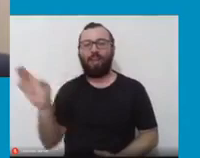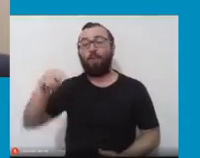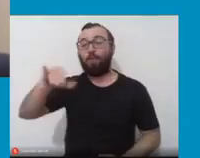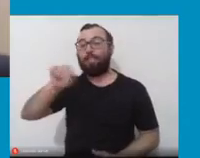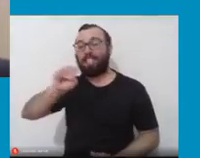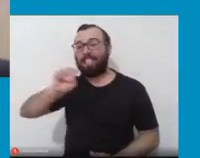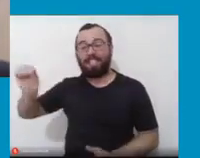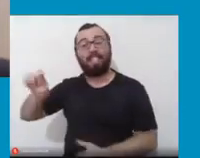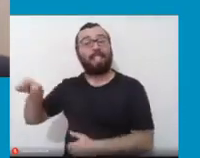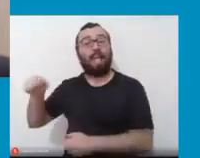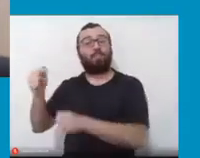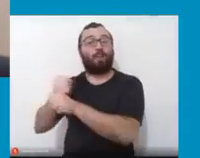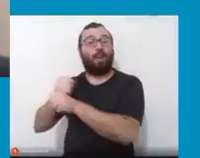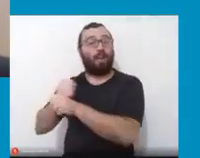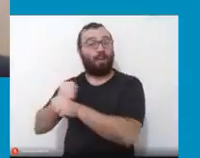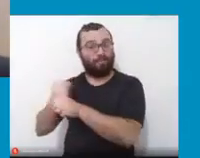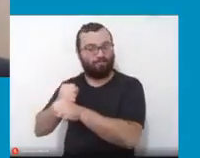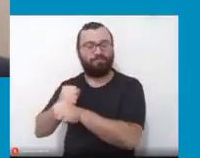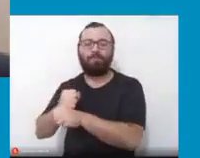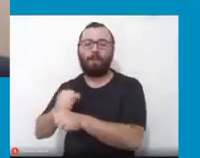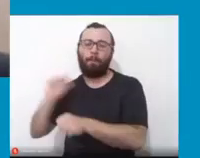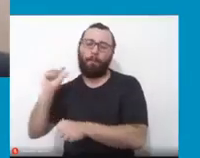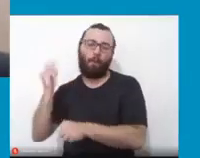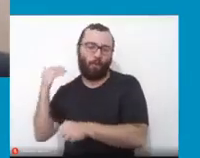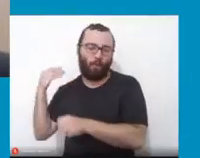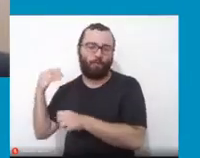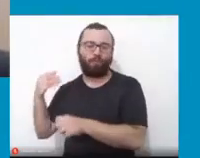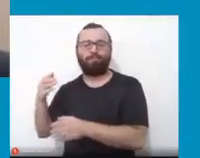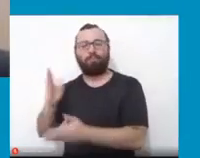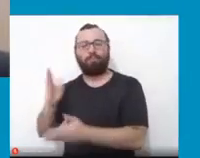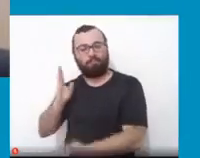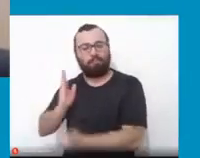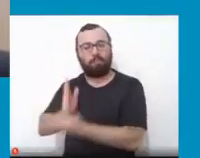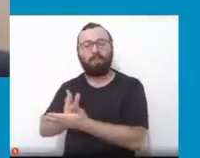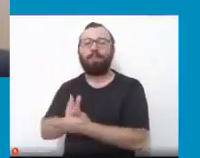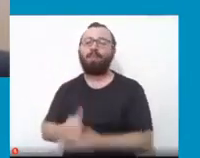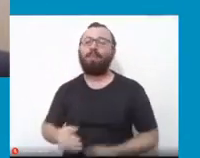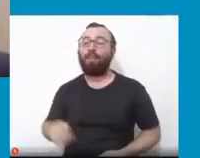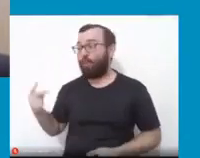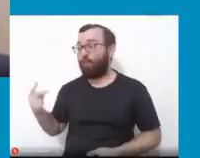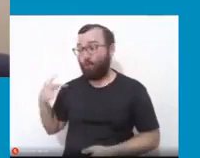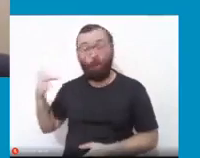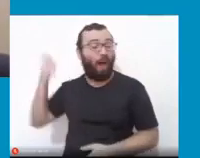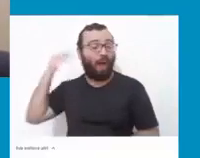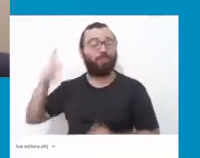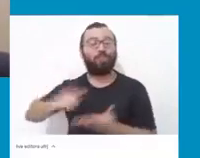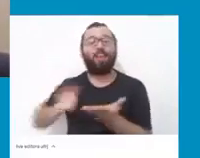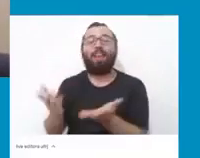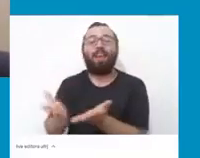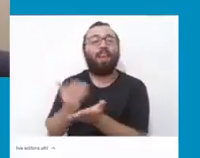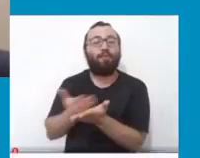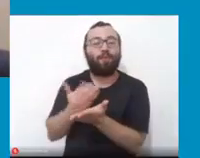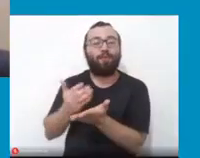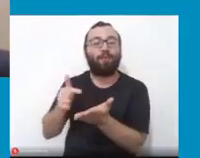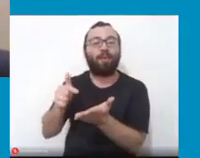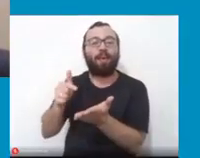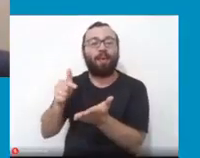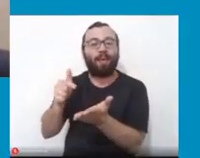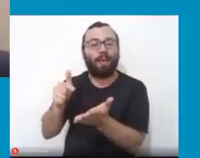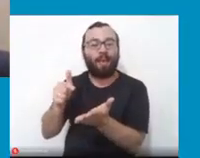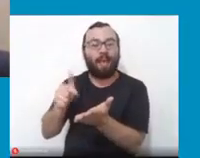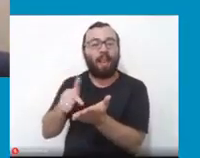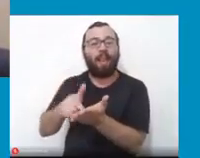a 2019, saiu recentemente. Mas como a gente tinha um livro que é um pouco um livro na